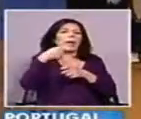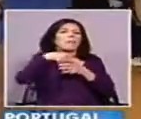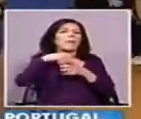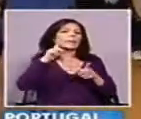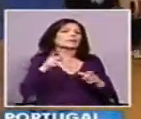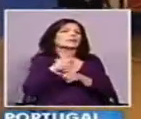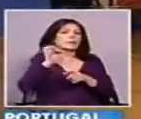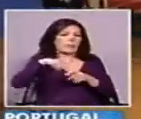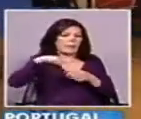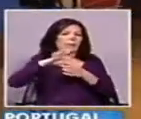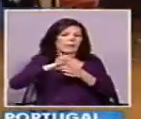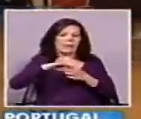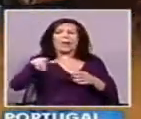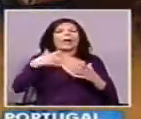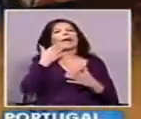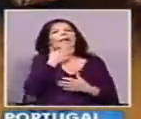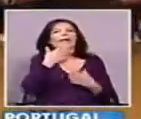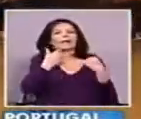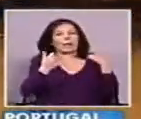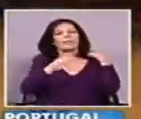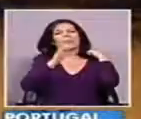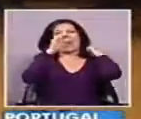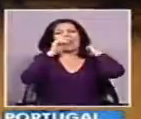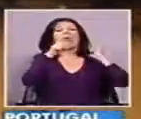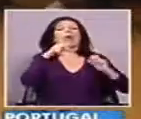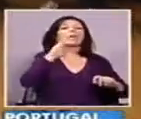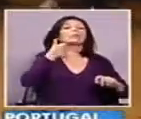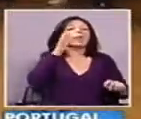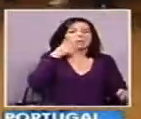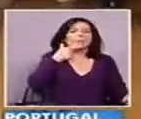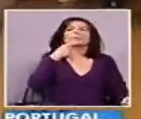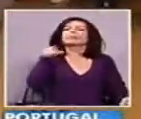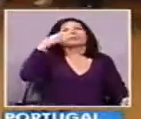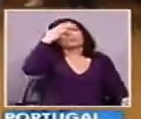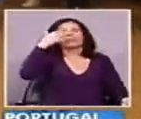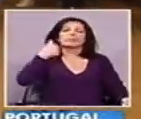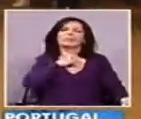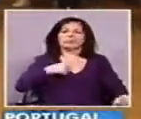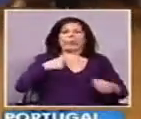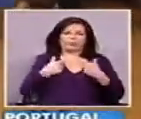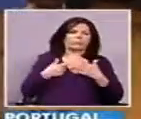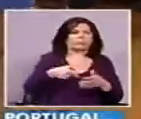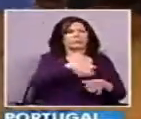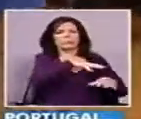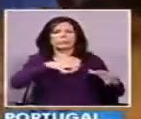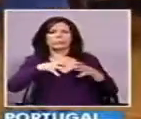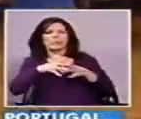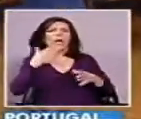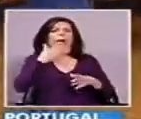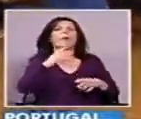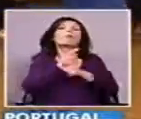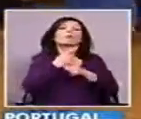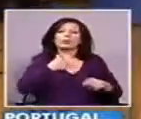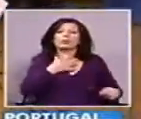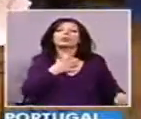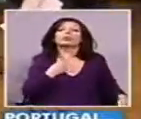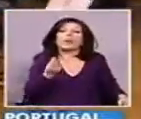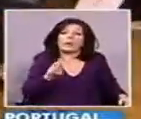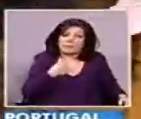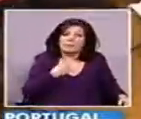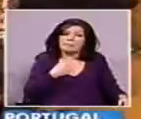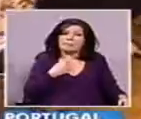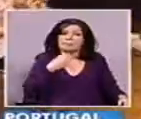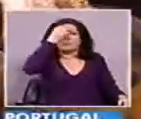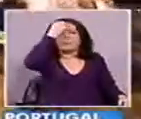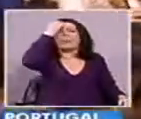parte da orquestra, mas que neste caso cantam. Olá, muito boa tarde. Porquê que decidiu juntar-se a esta orquestra? Que gostei.